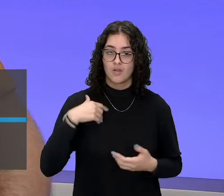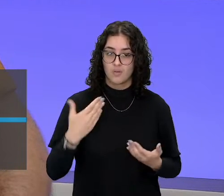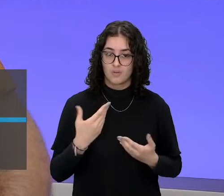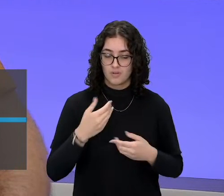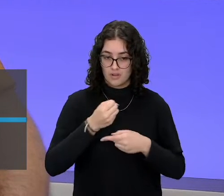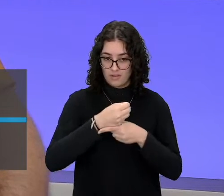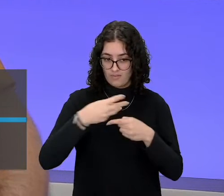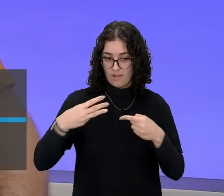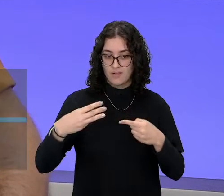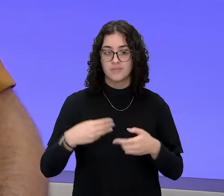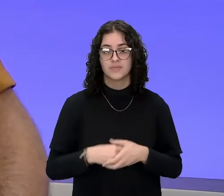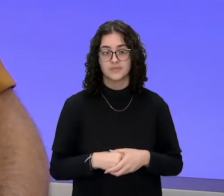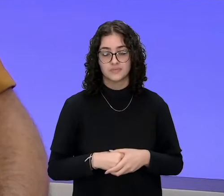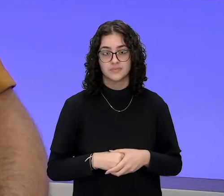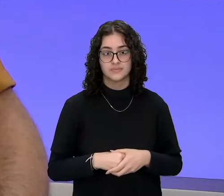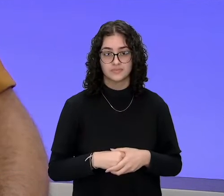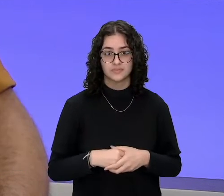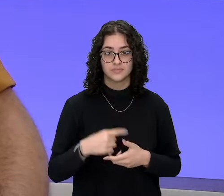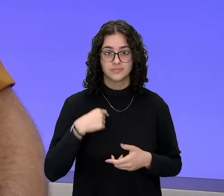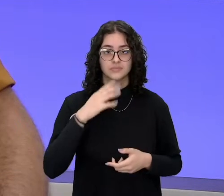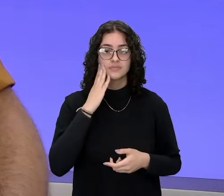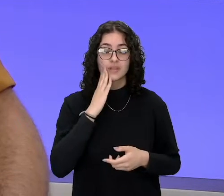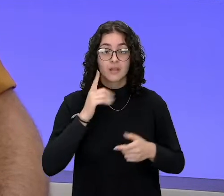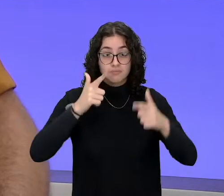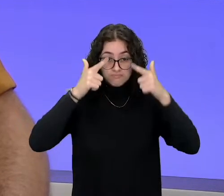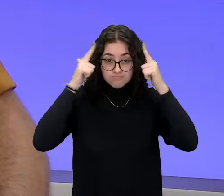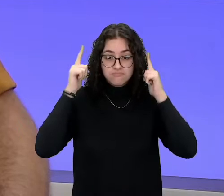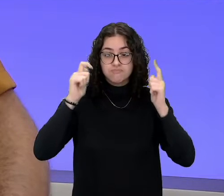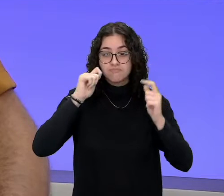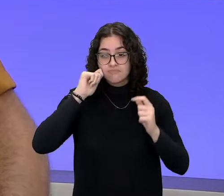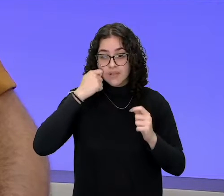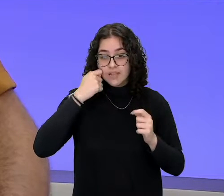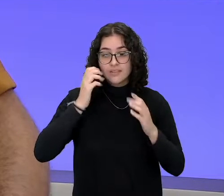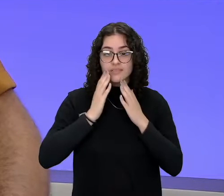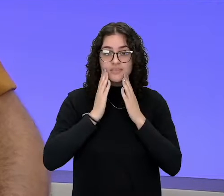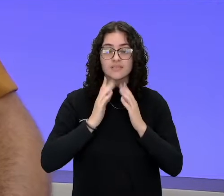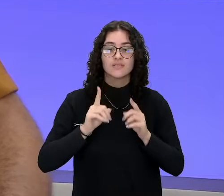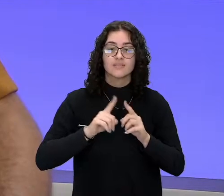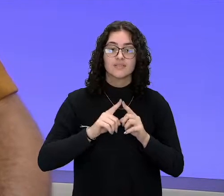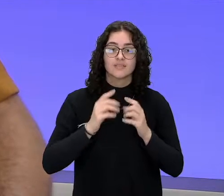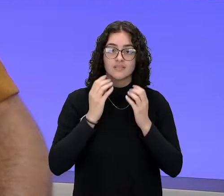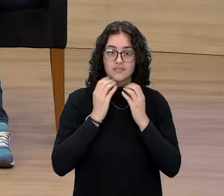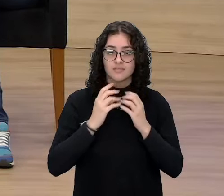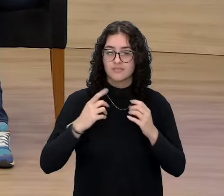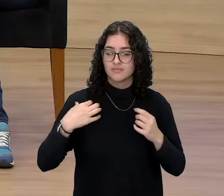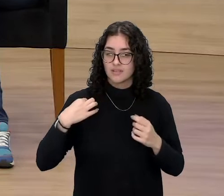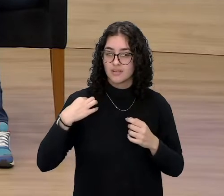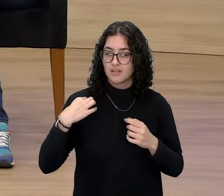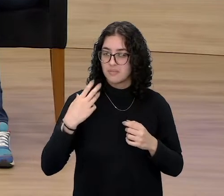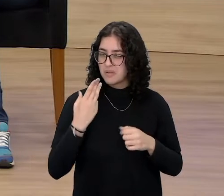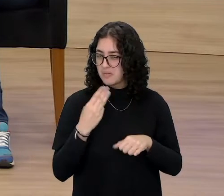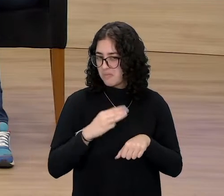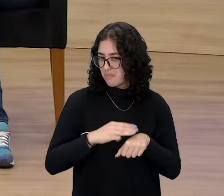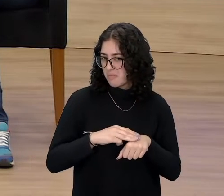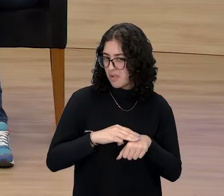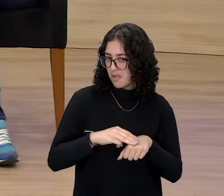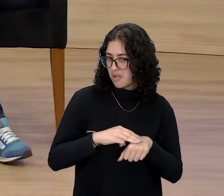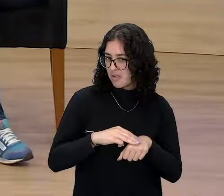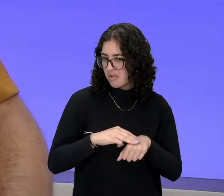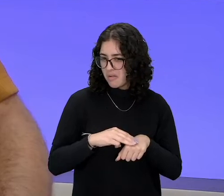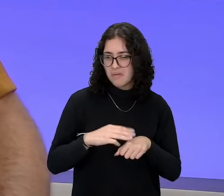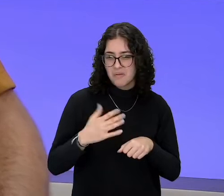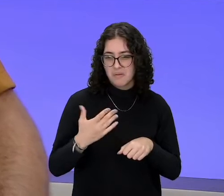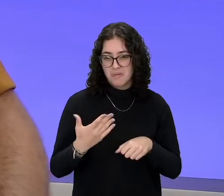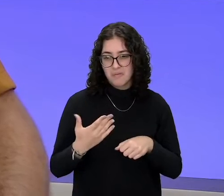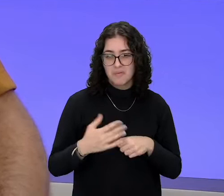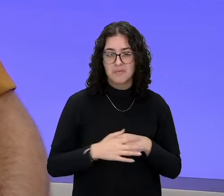da EFAP. Sou homem preto, careca, barbas grisalhas, uma camisa caramelo, marrom. Eu não sou muito bom em definir